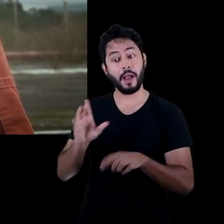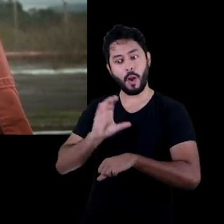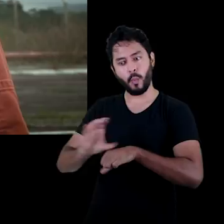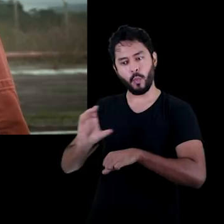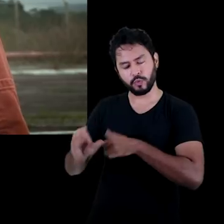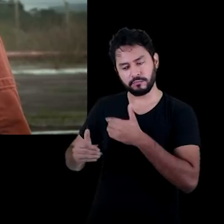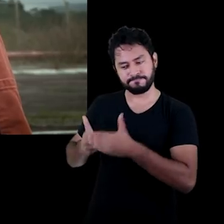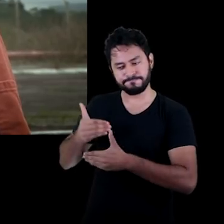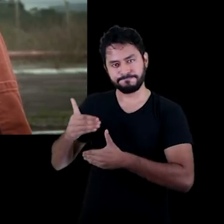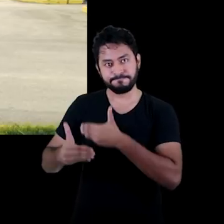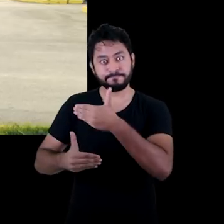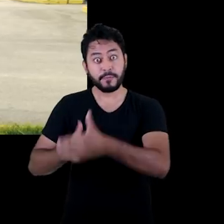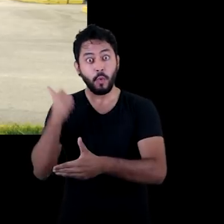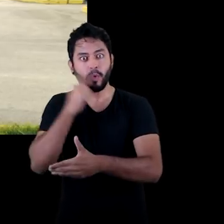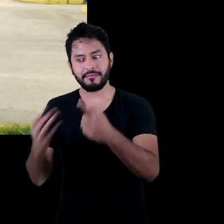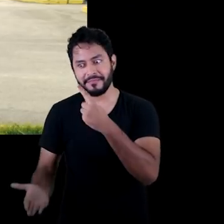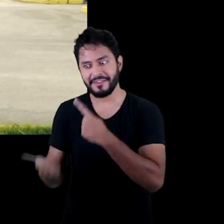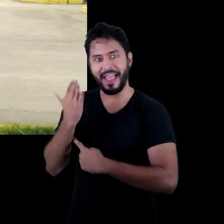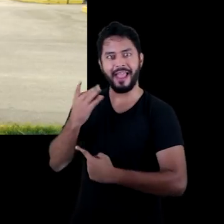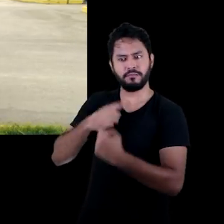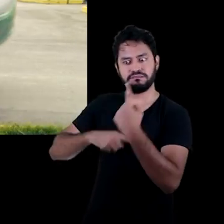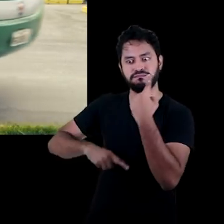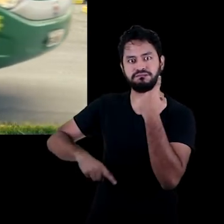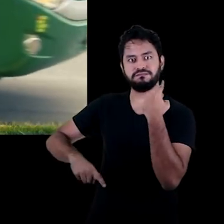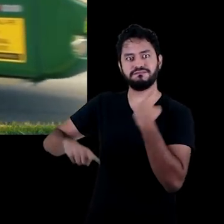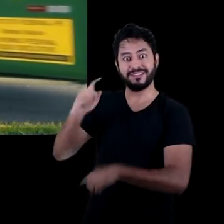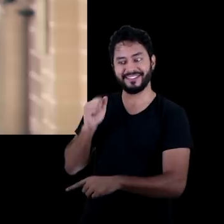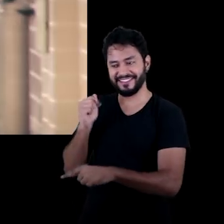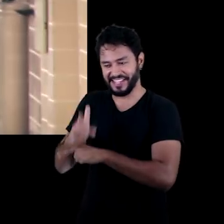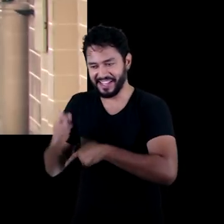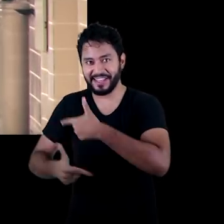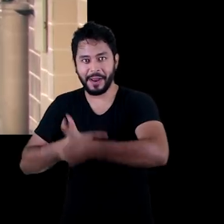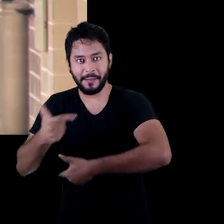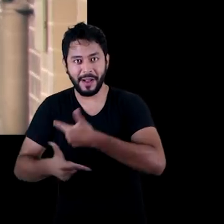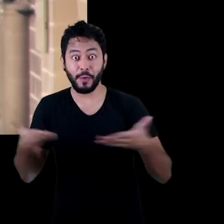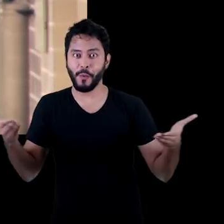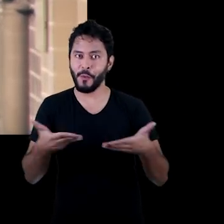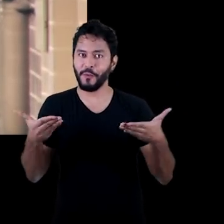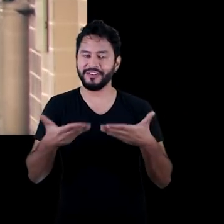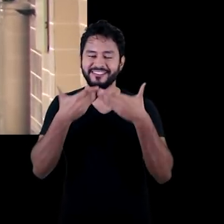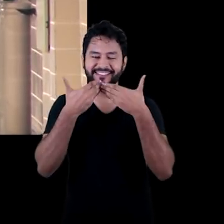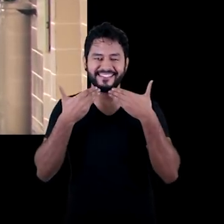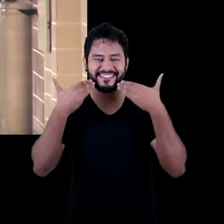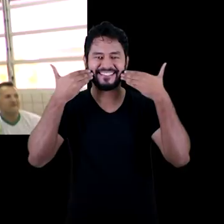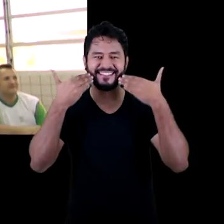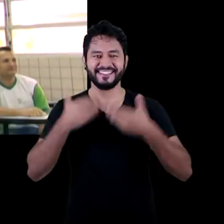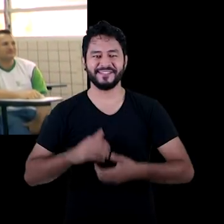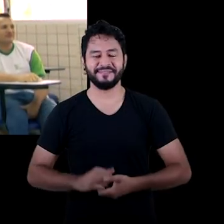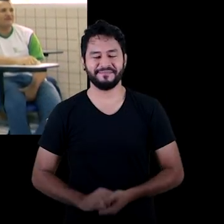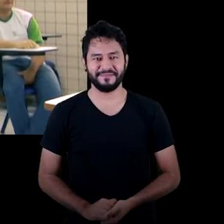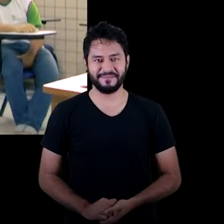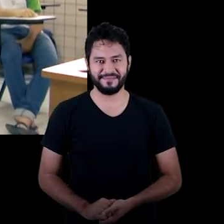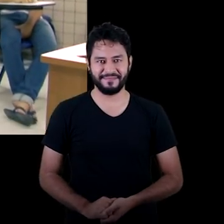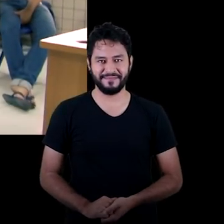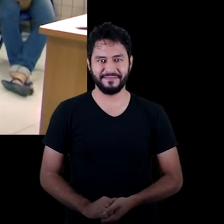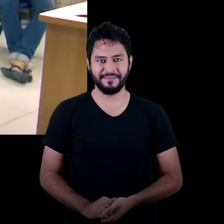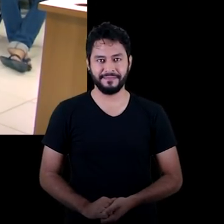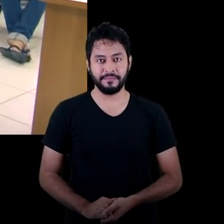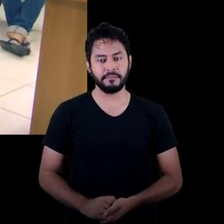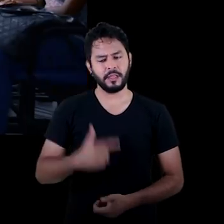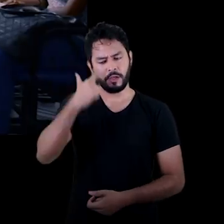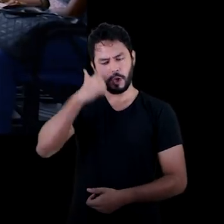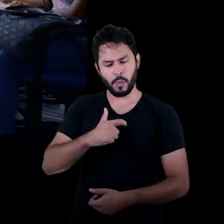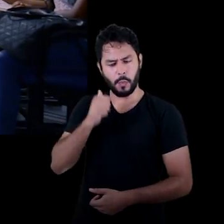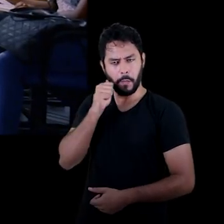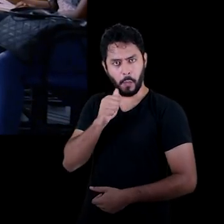curso, ele me auxiliou diretamente a hoje estar trabalhando e eu estou feliz. Como